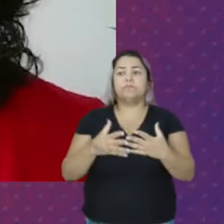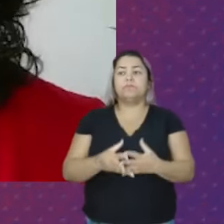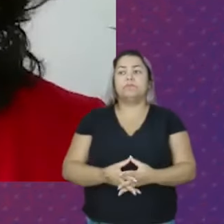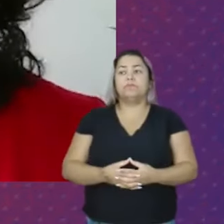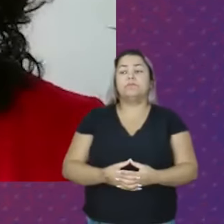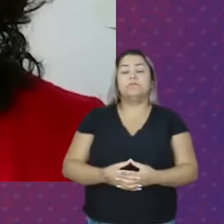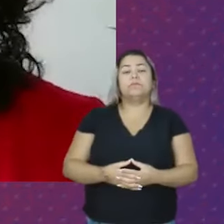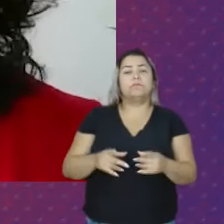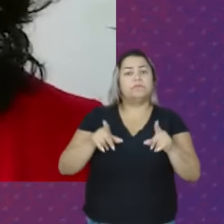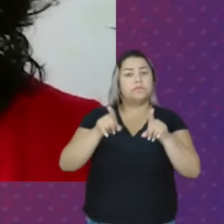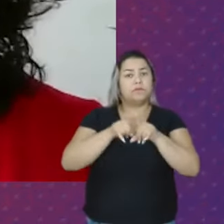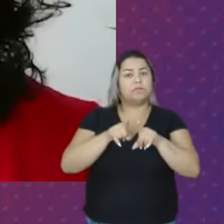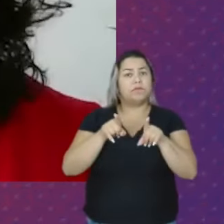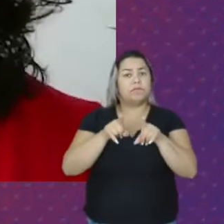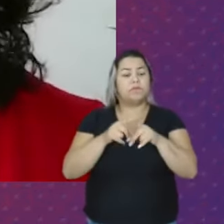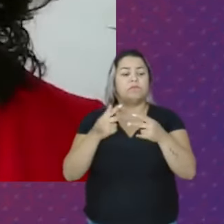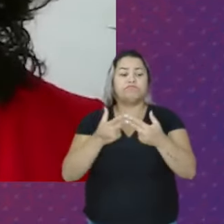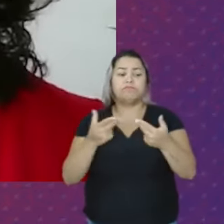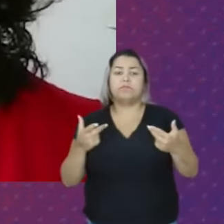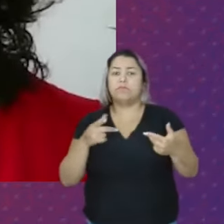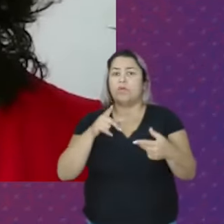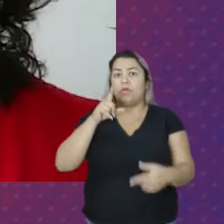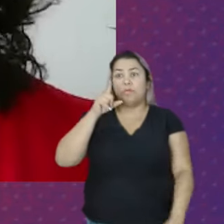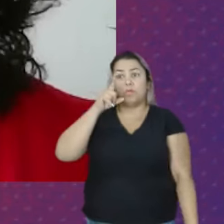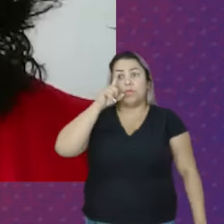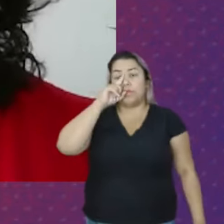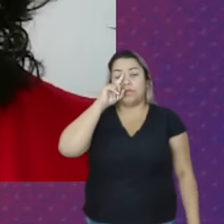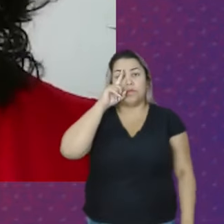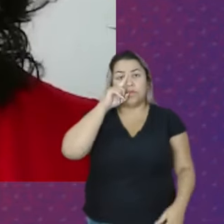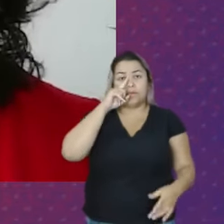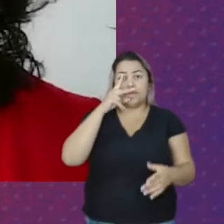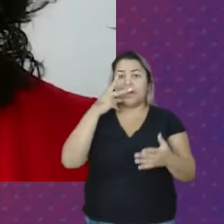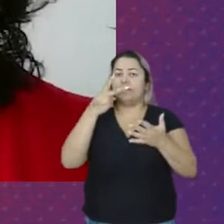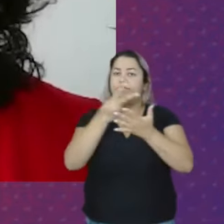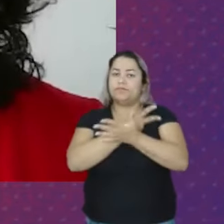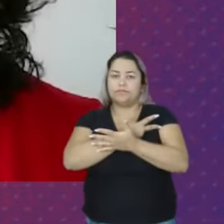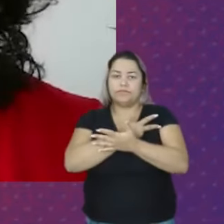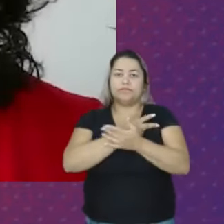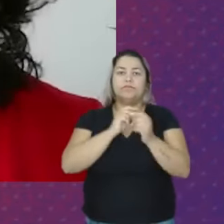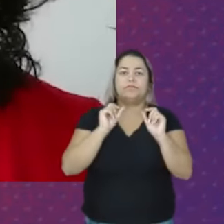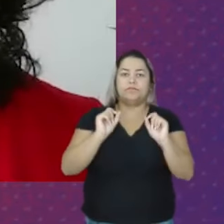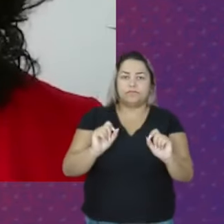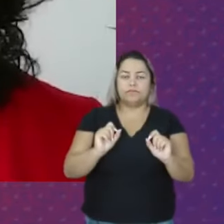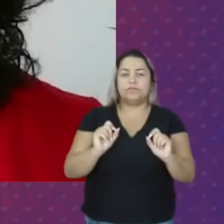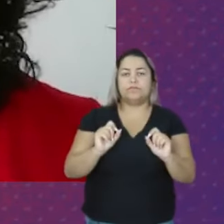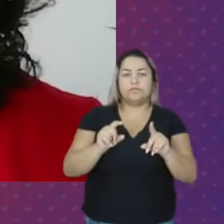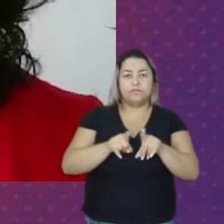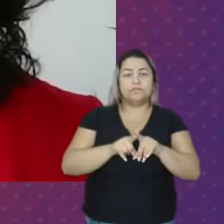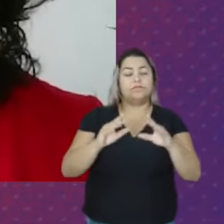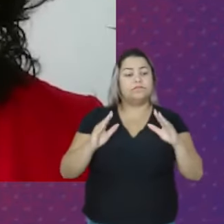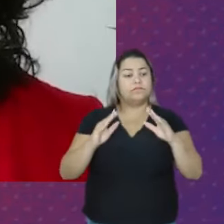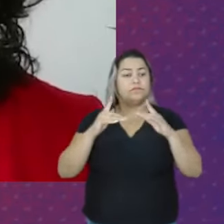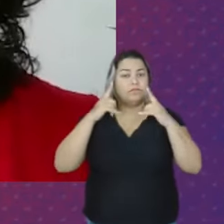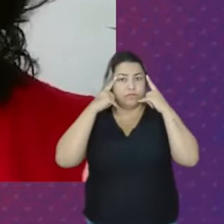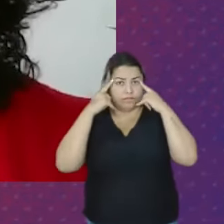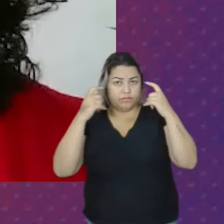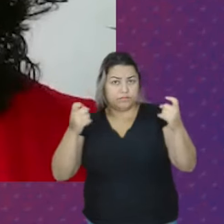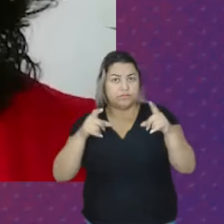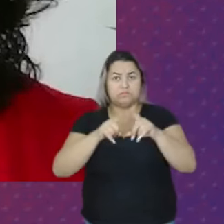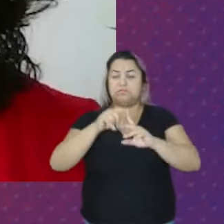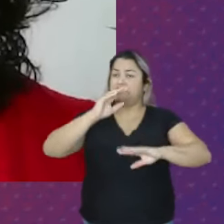Uma situação muito grave que acontece em casos de violência,